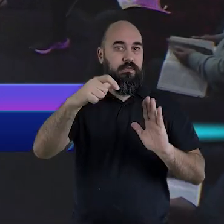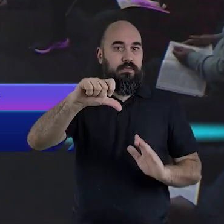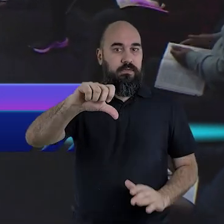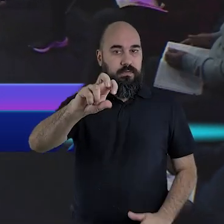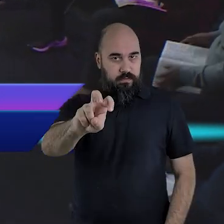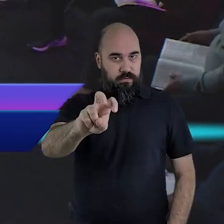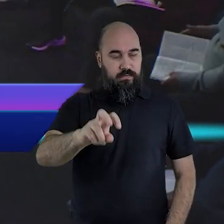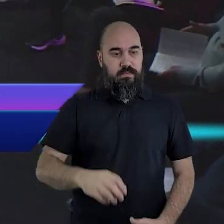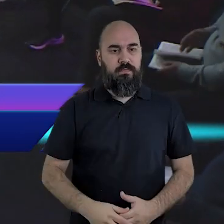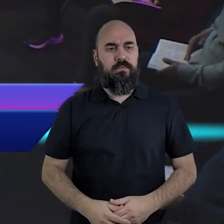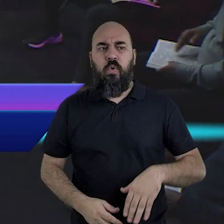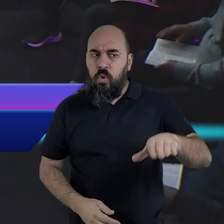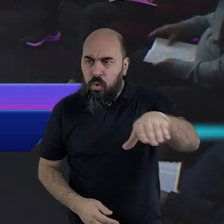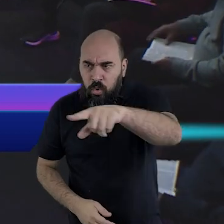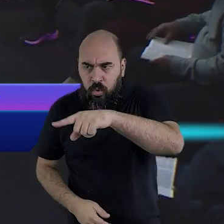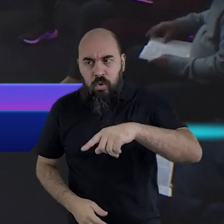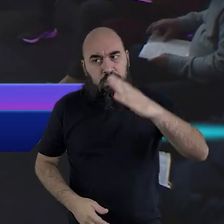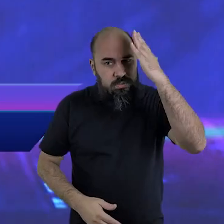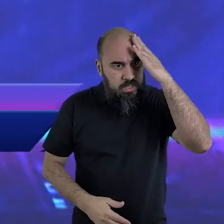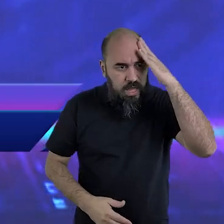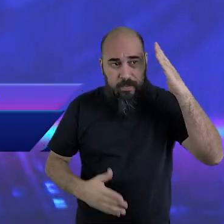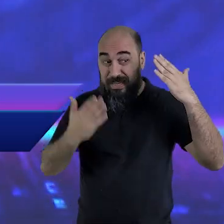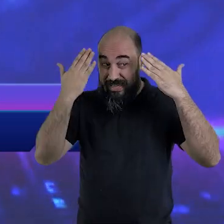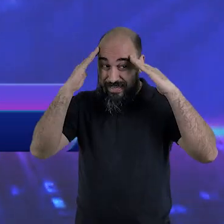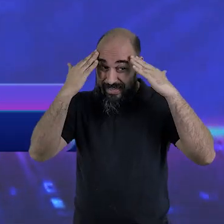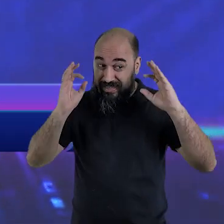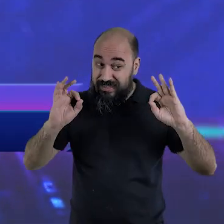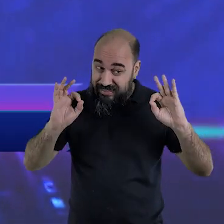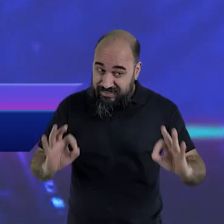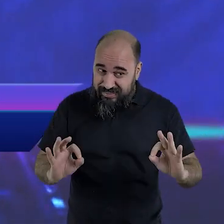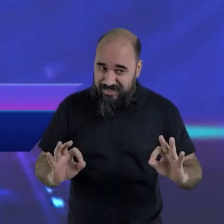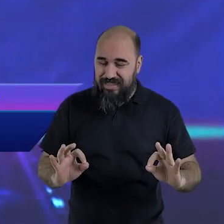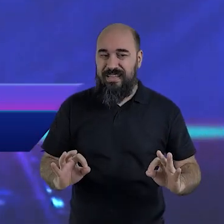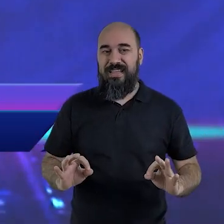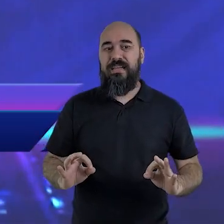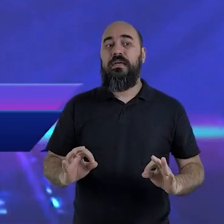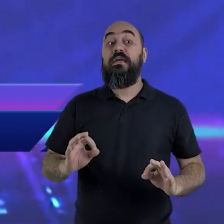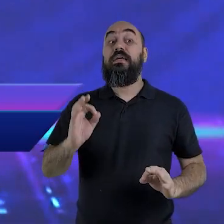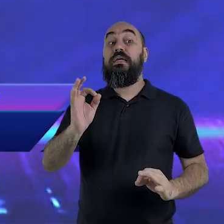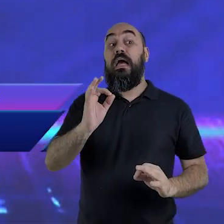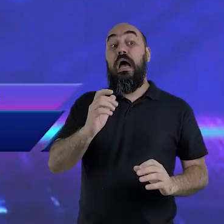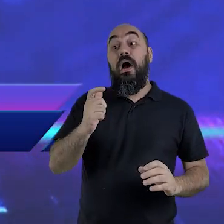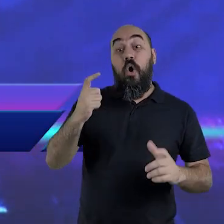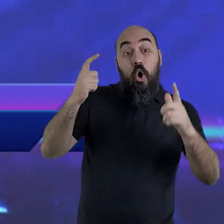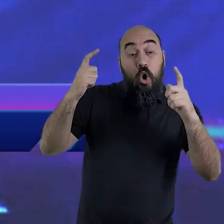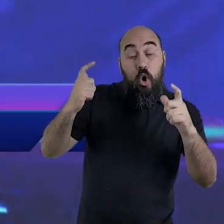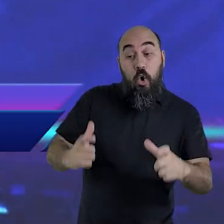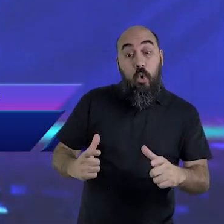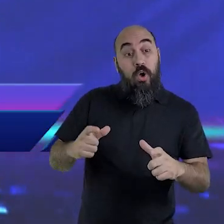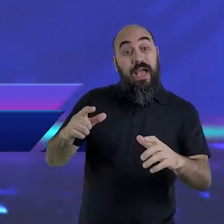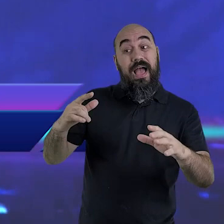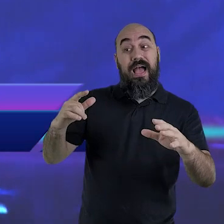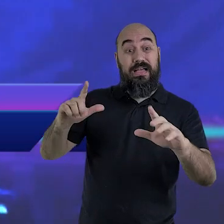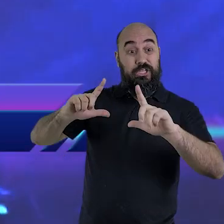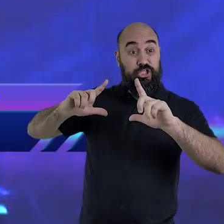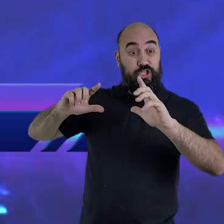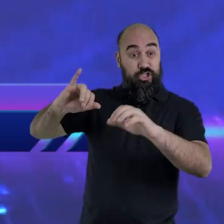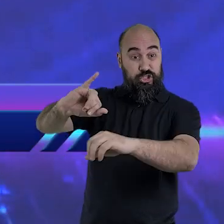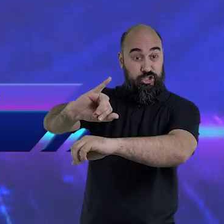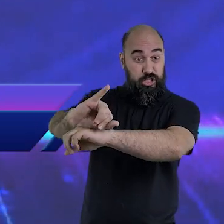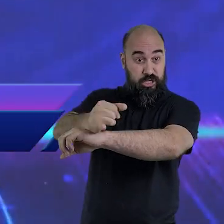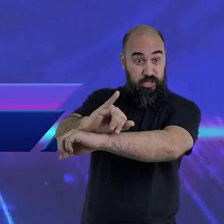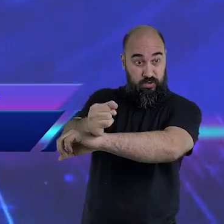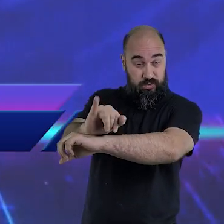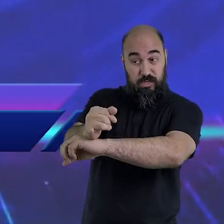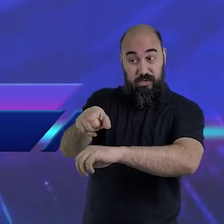Sabe e entende, desde a saída da ordem para restaurar e para edificar